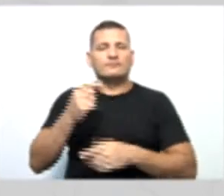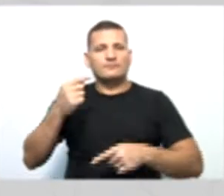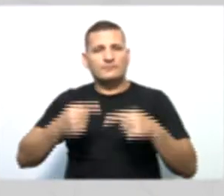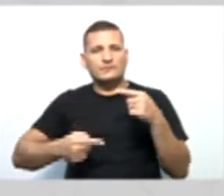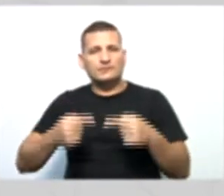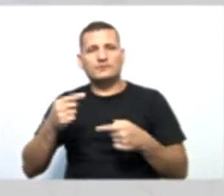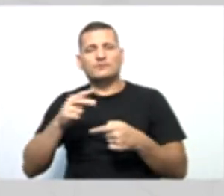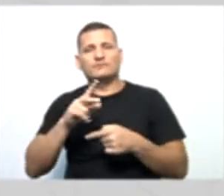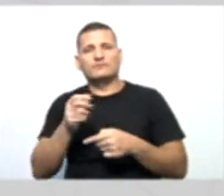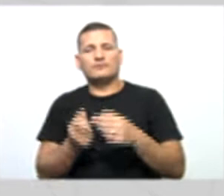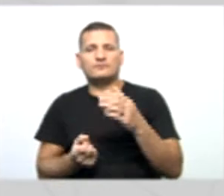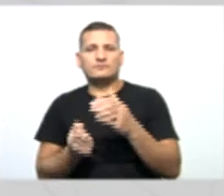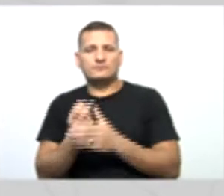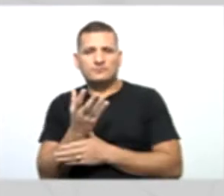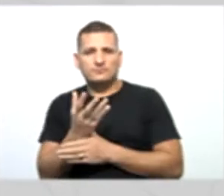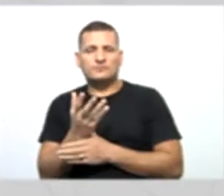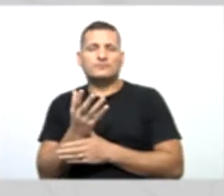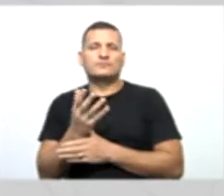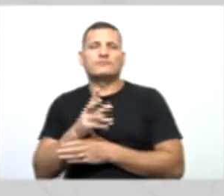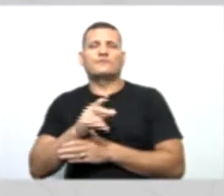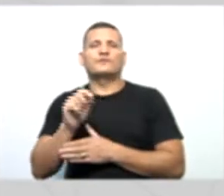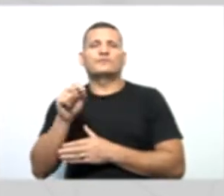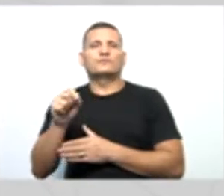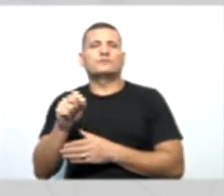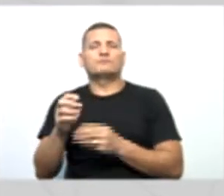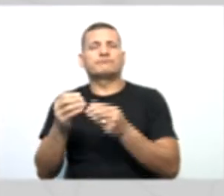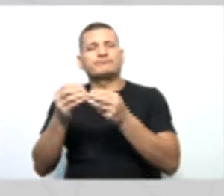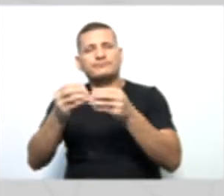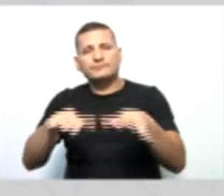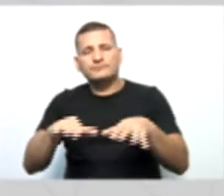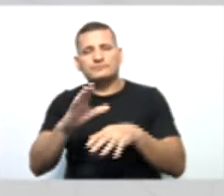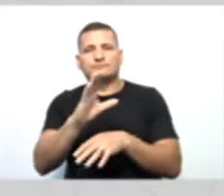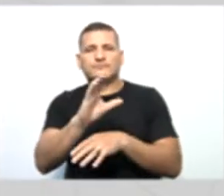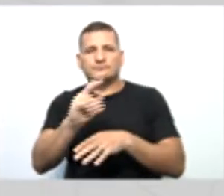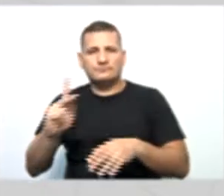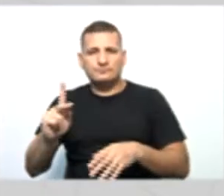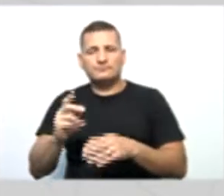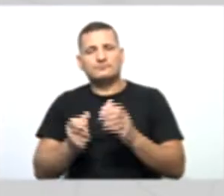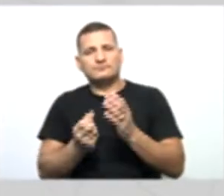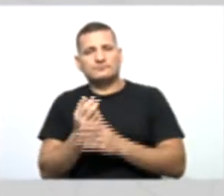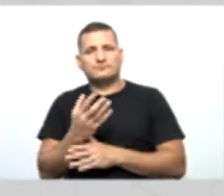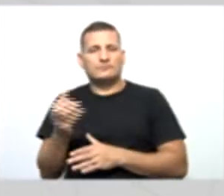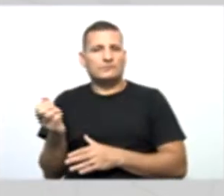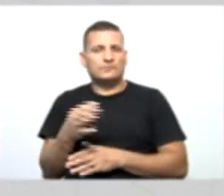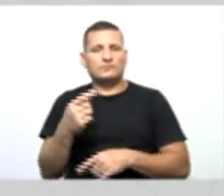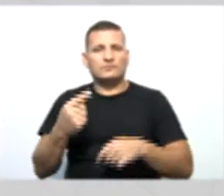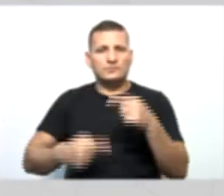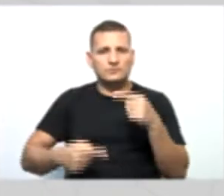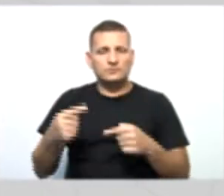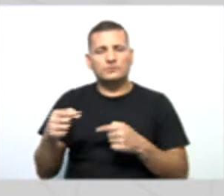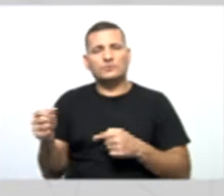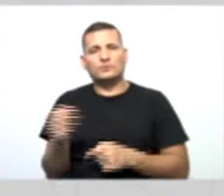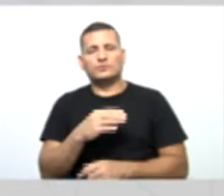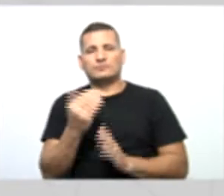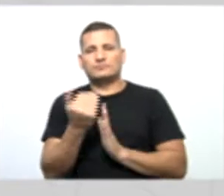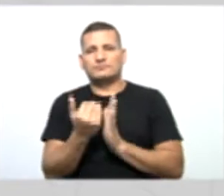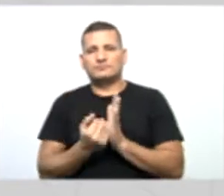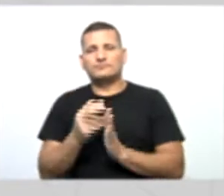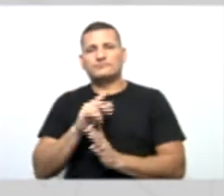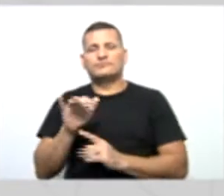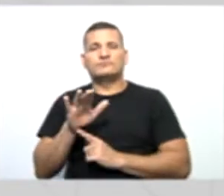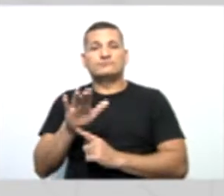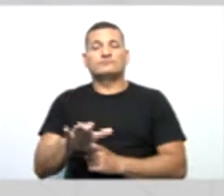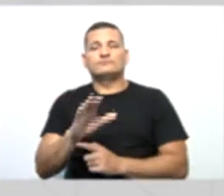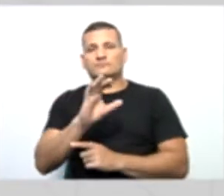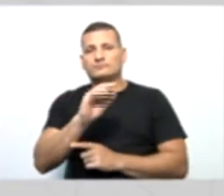vai impactar as cooperativas. Foi criada uma nova política, um novo programa que vai ajudar as cooperativas. Então,